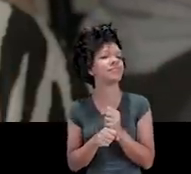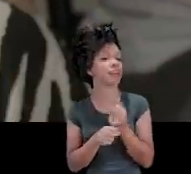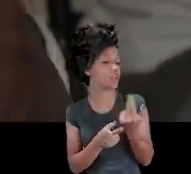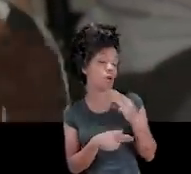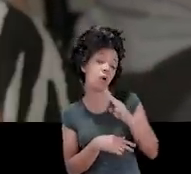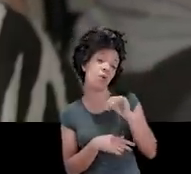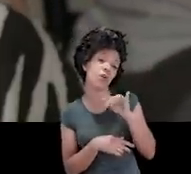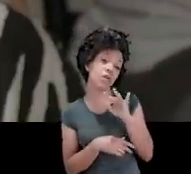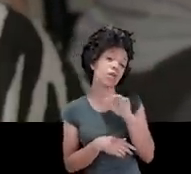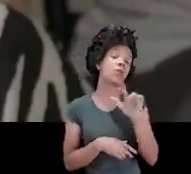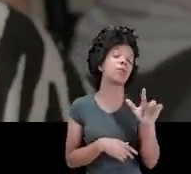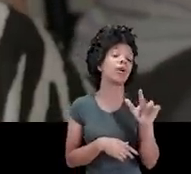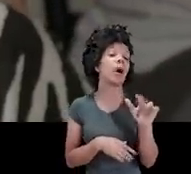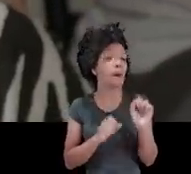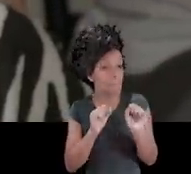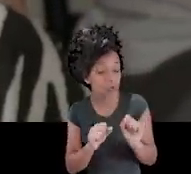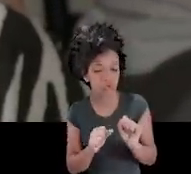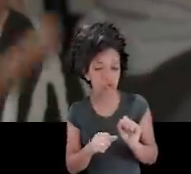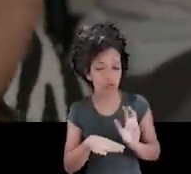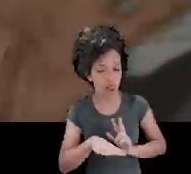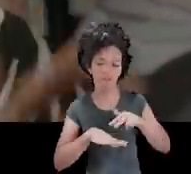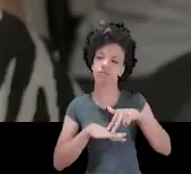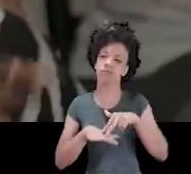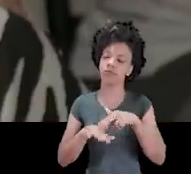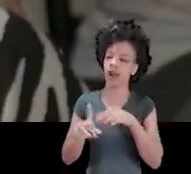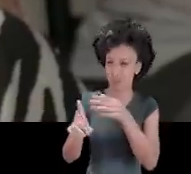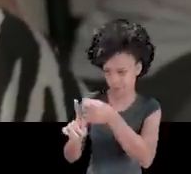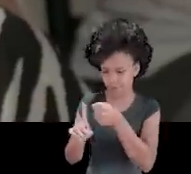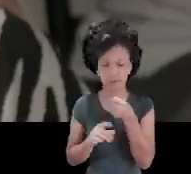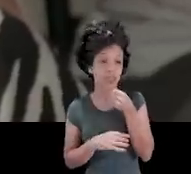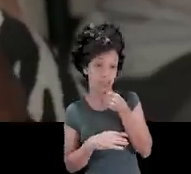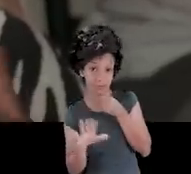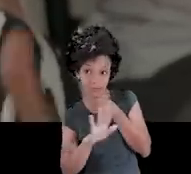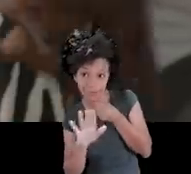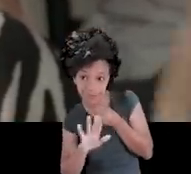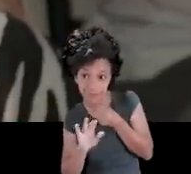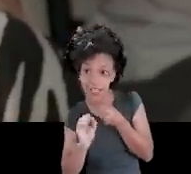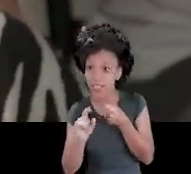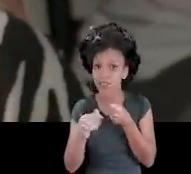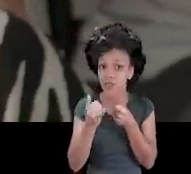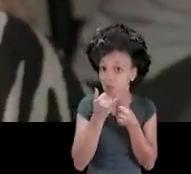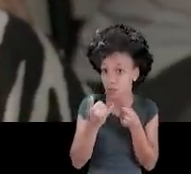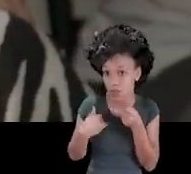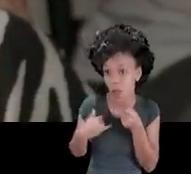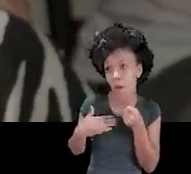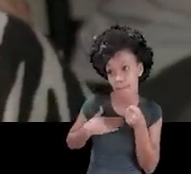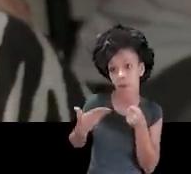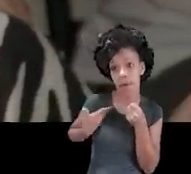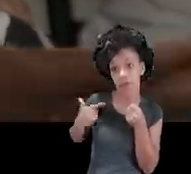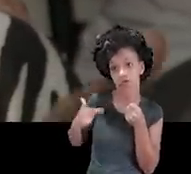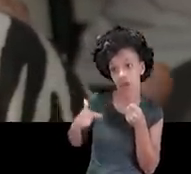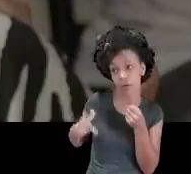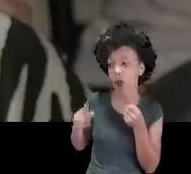Smith. Poderia levantar e chegar no palco, tomar a palavra e falar, senhores, queiram perdoar o meu colega de trabalho,